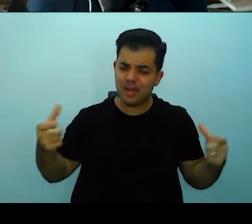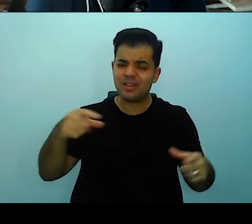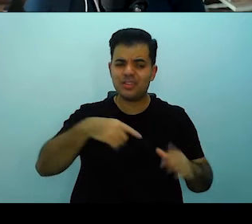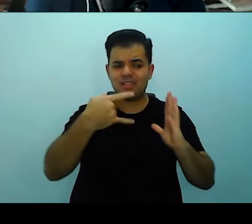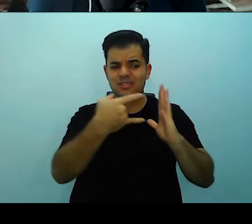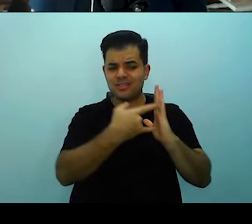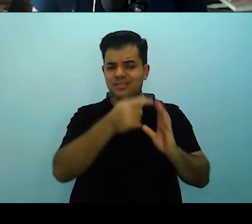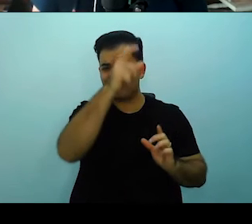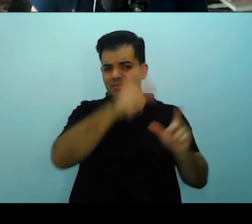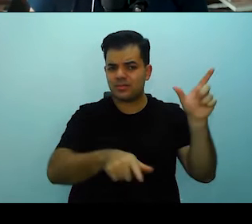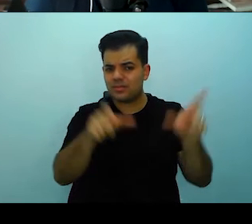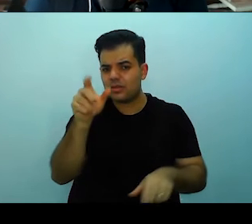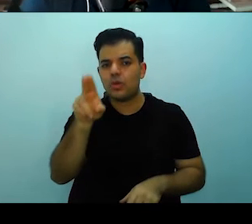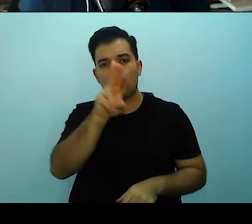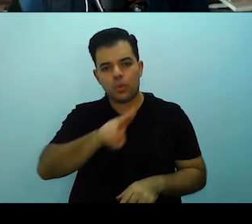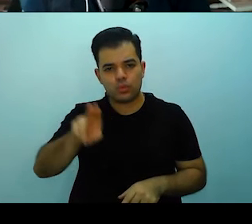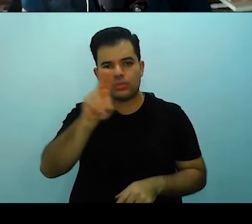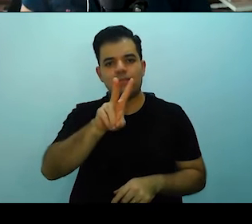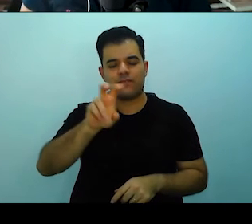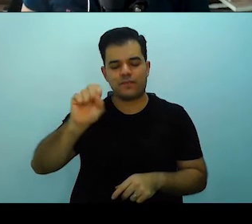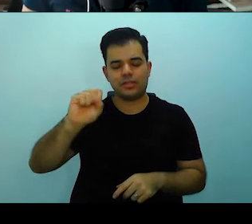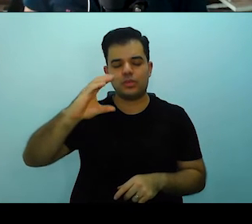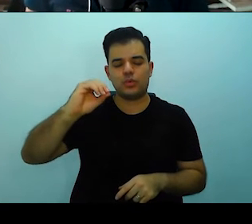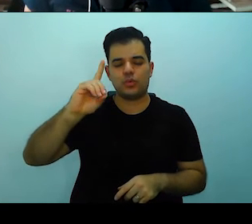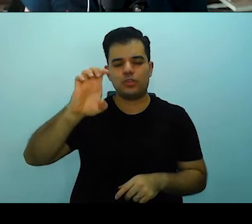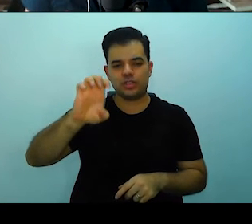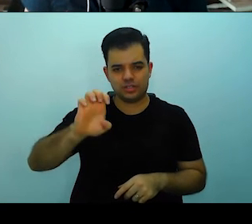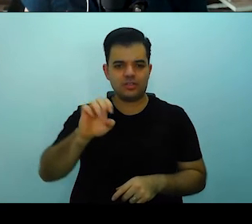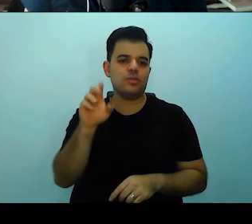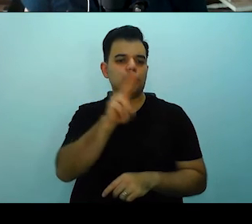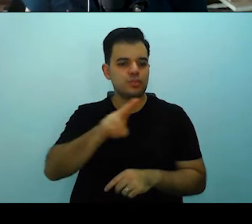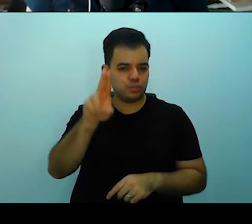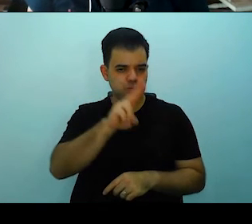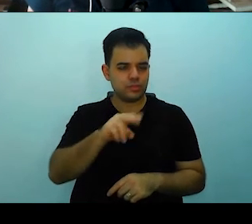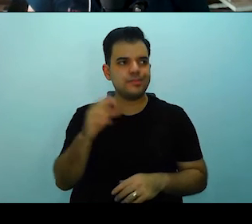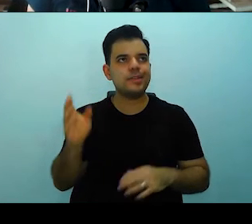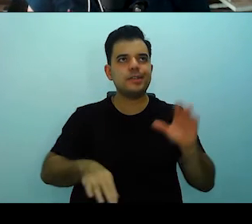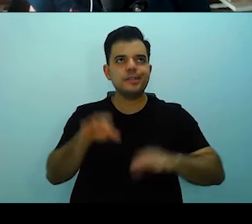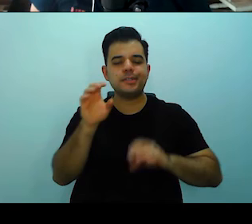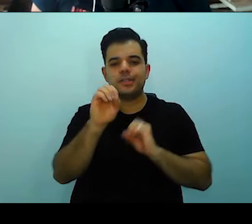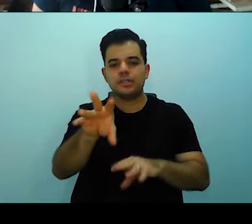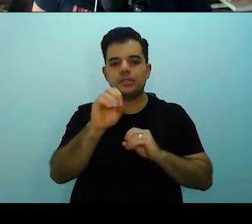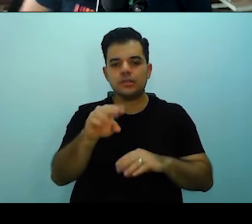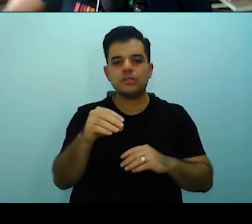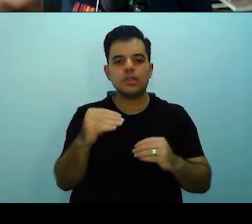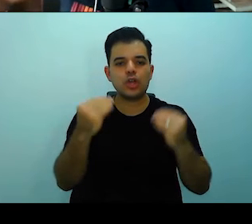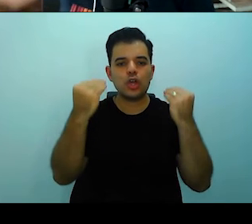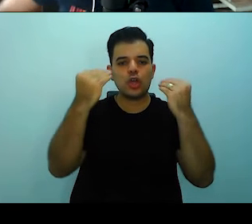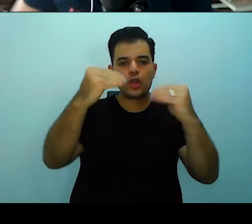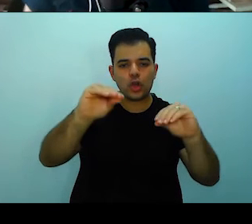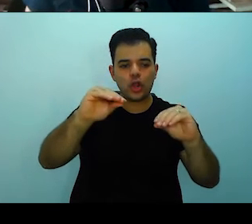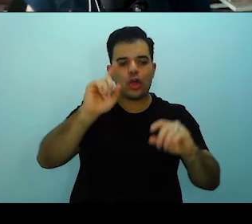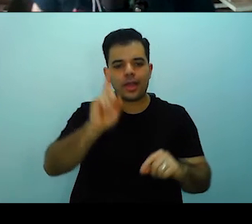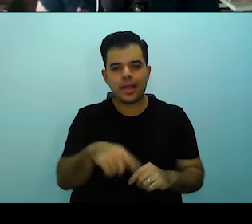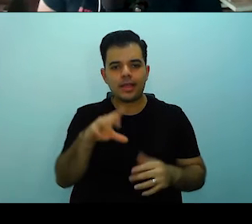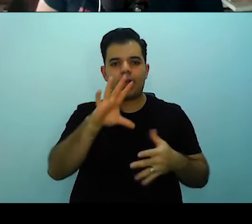Visual Studio Code, né, o Visual VS Code. Então, geralmente, os tutoriais dizem, aí você coloca um minimap da